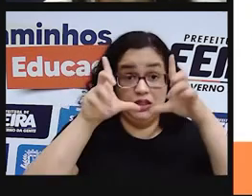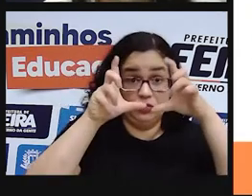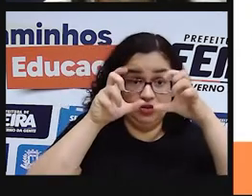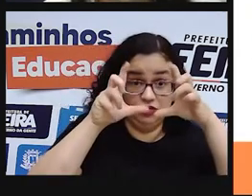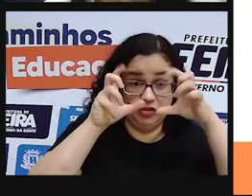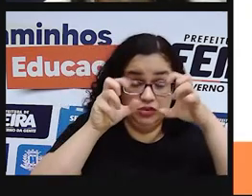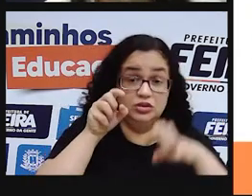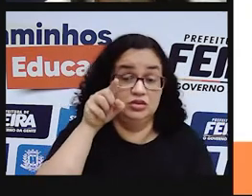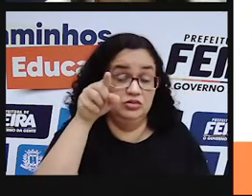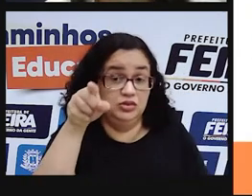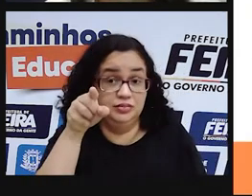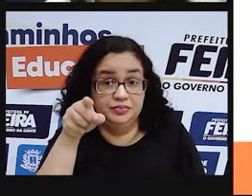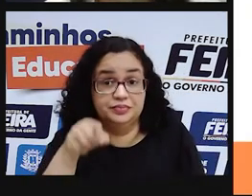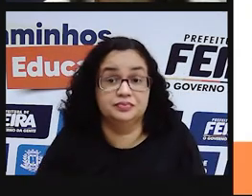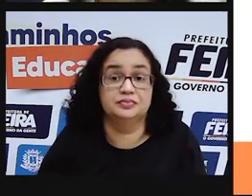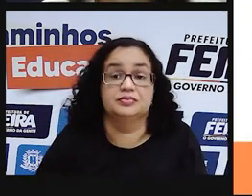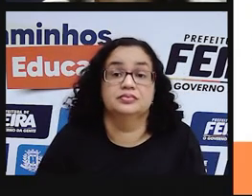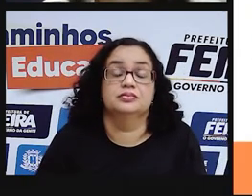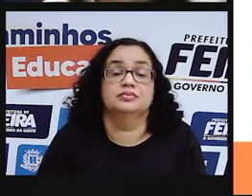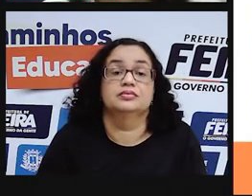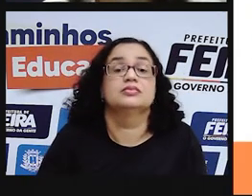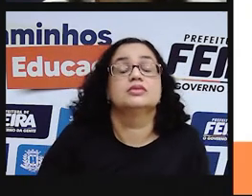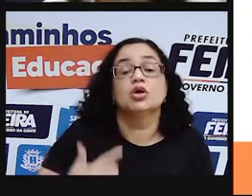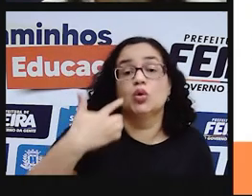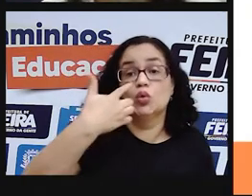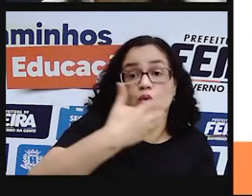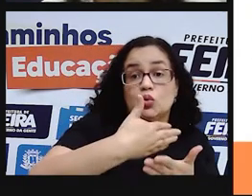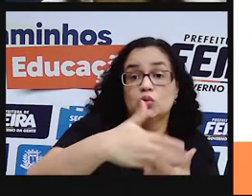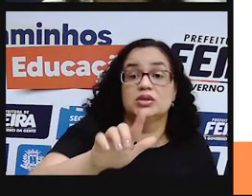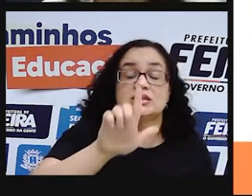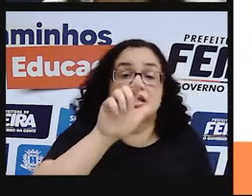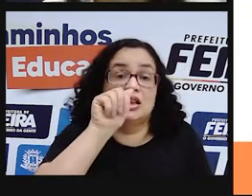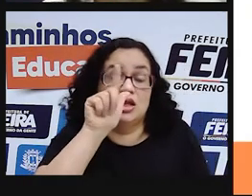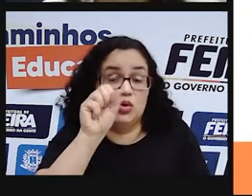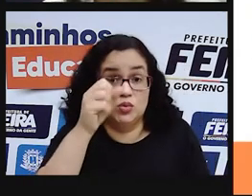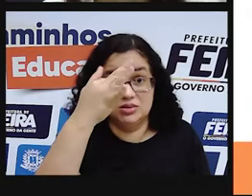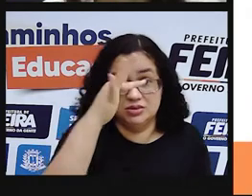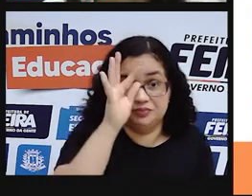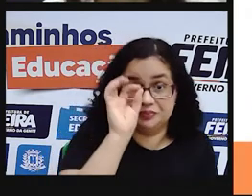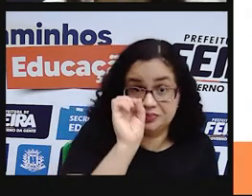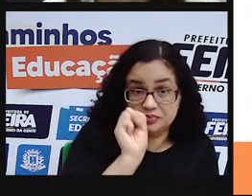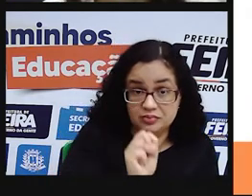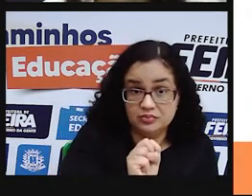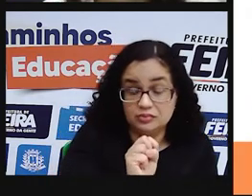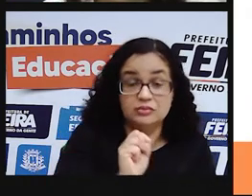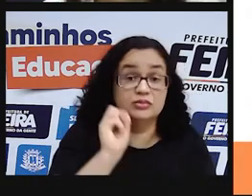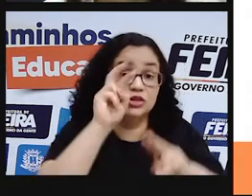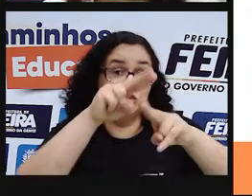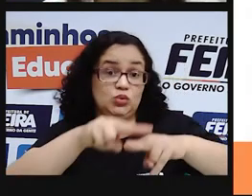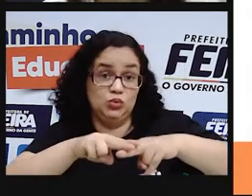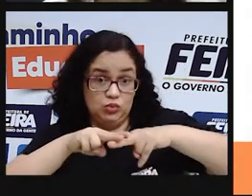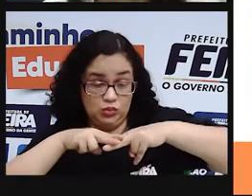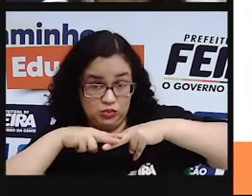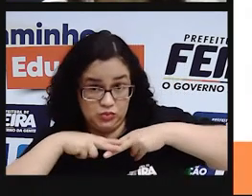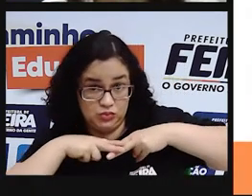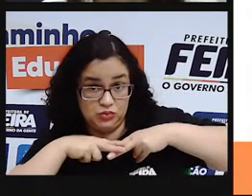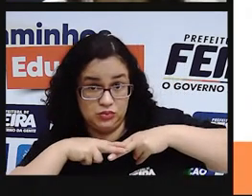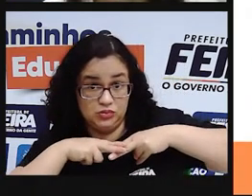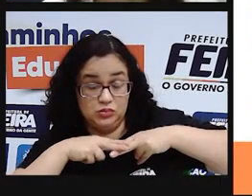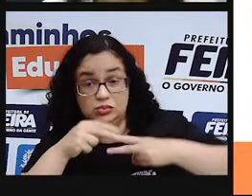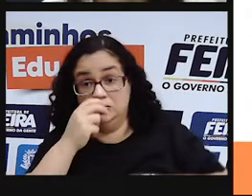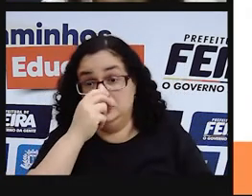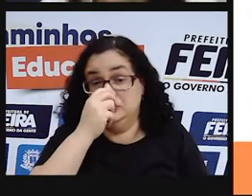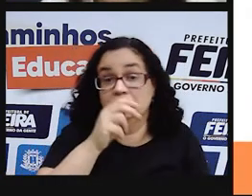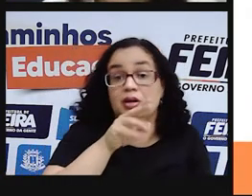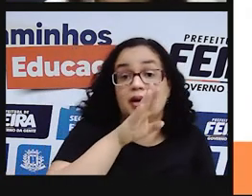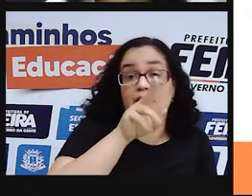fotografia vendo assim como nas outras Lagoas feirenses é um dos motivos da degradação da Lagoa